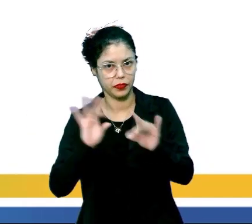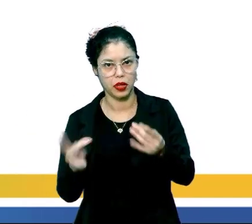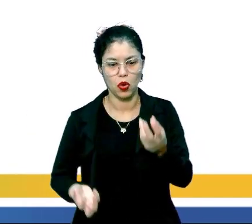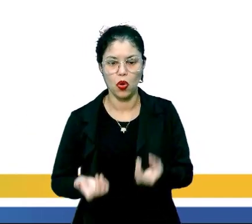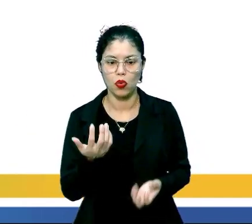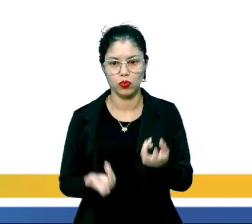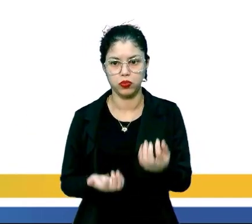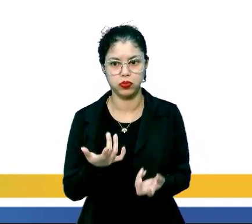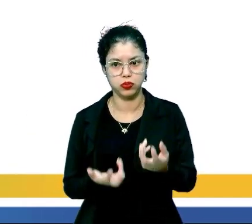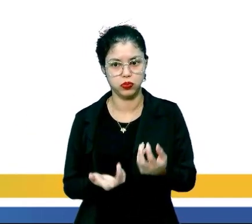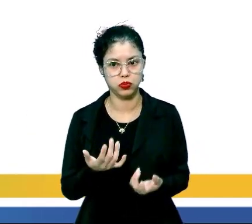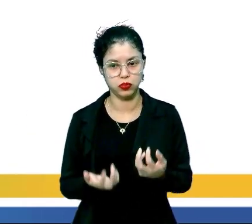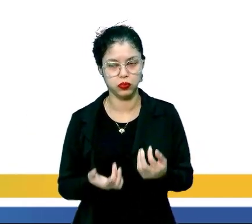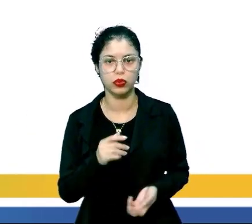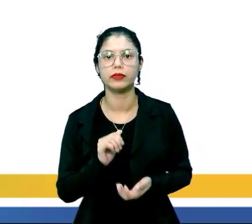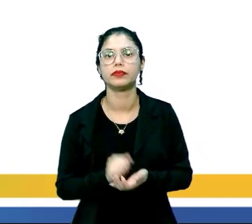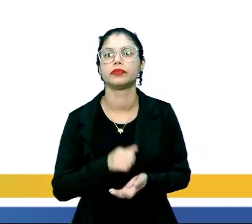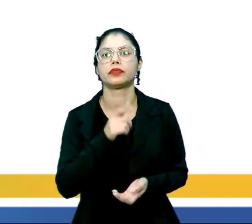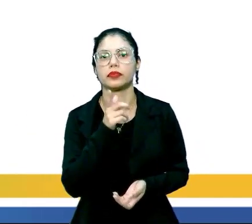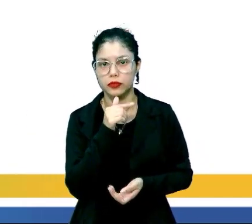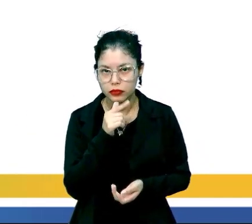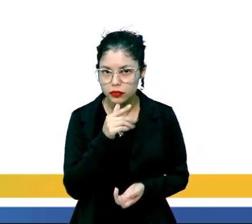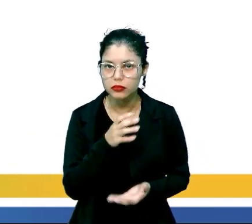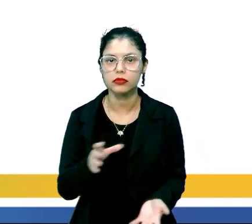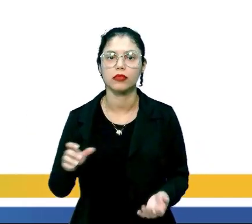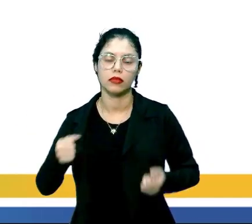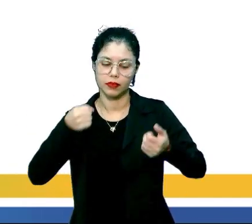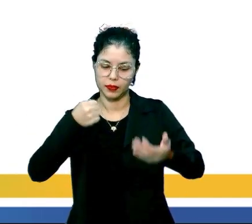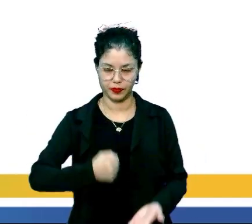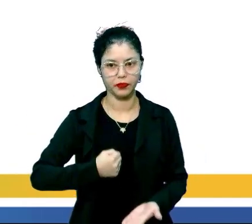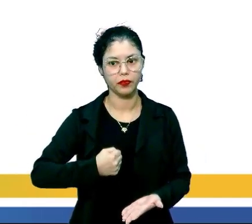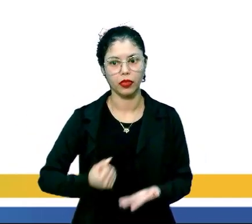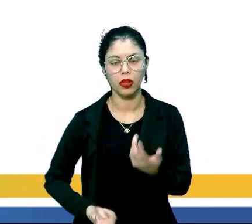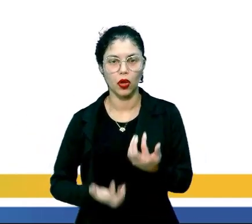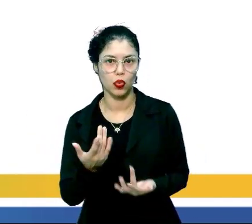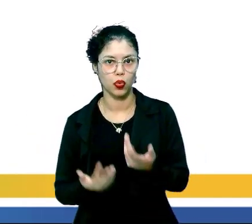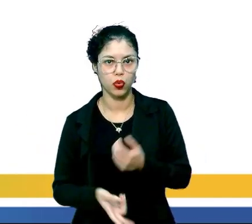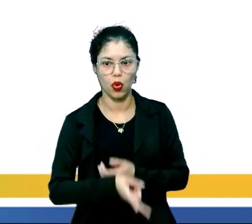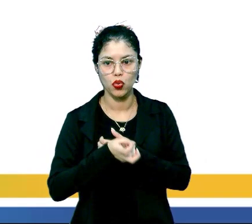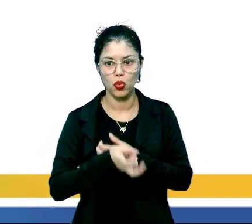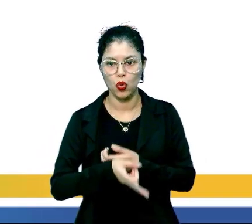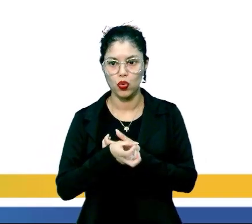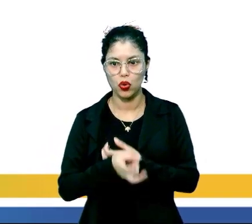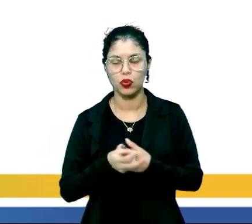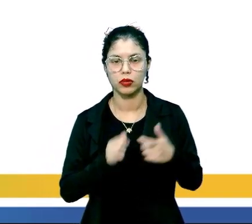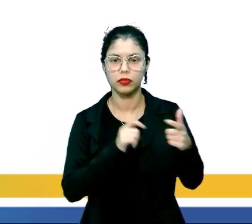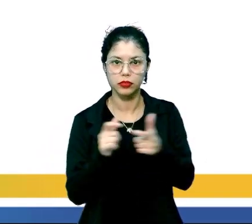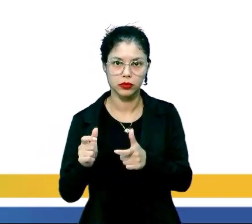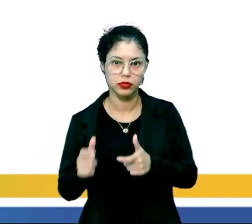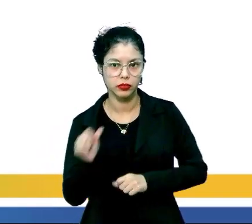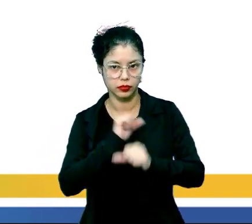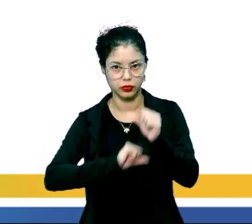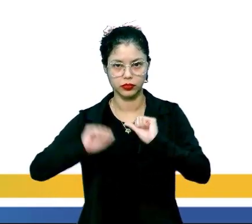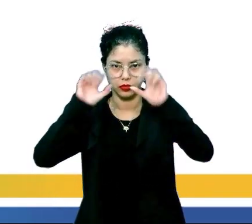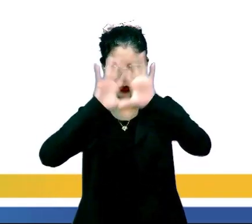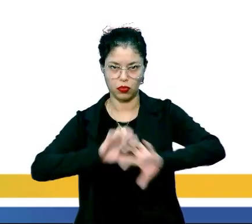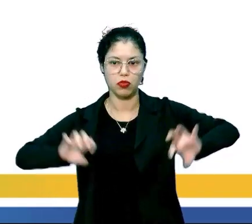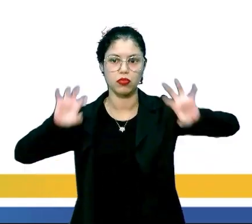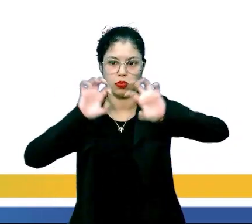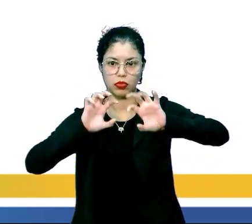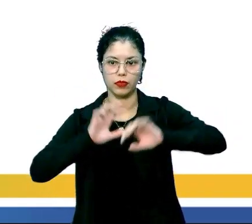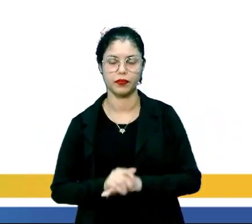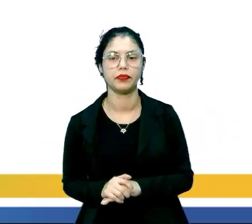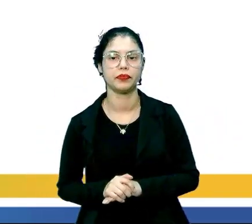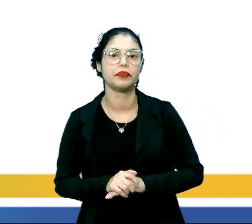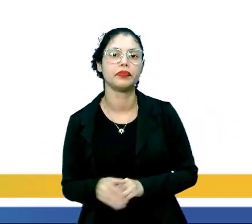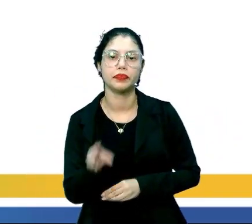ela ao fogo. Então, levando uma panela com água ao fogo, essa água vai absorver calor do meio e vai mudar para o estado